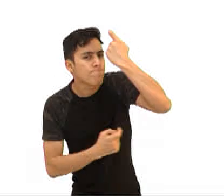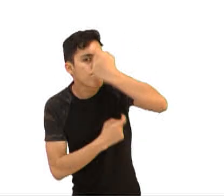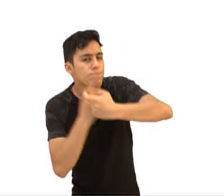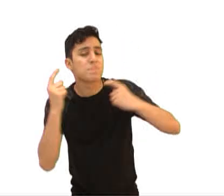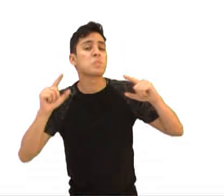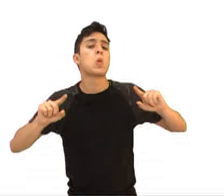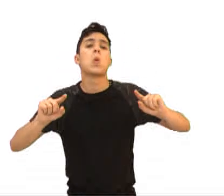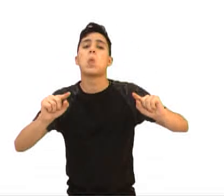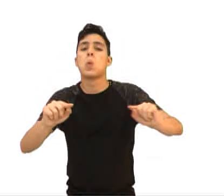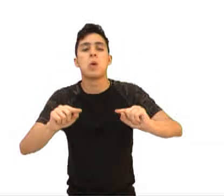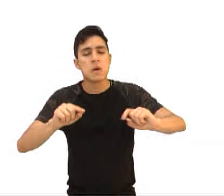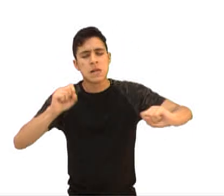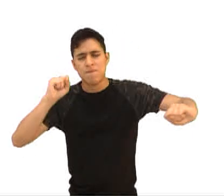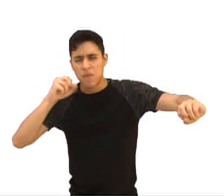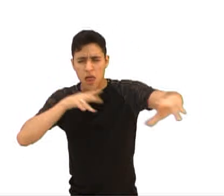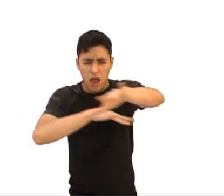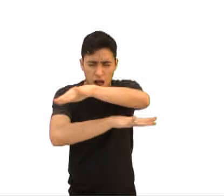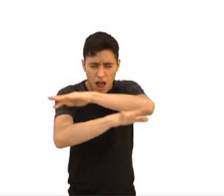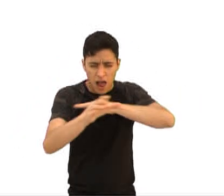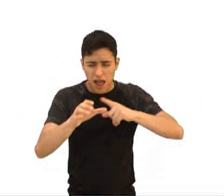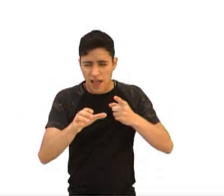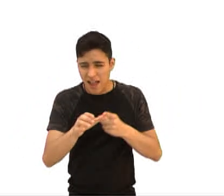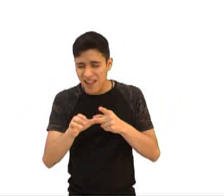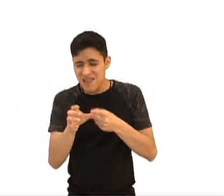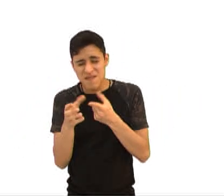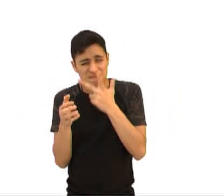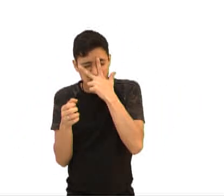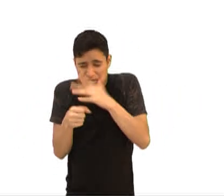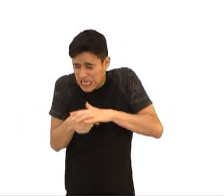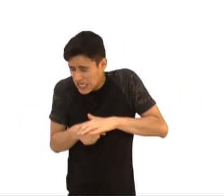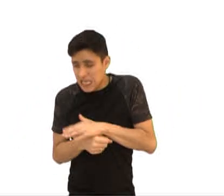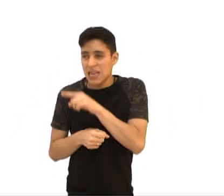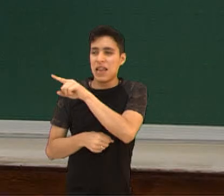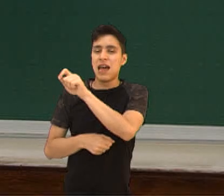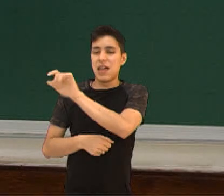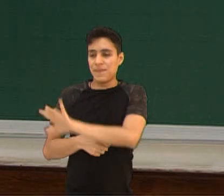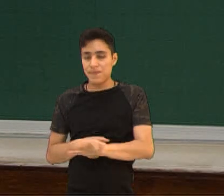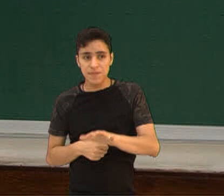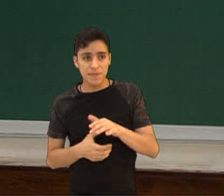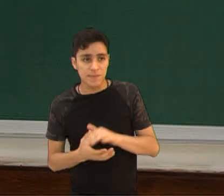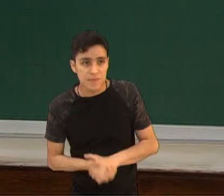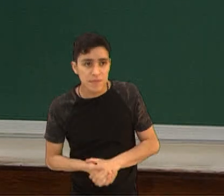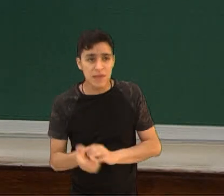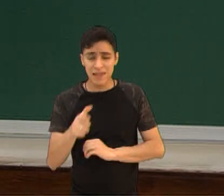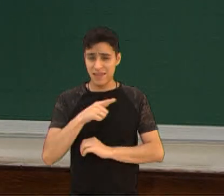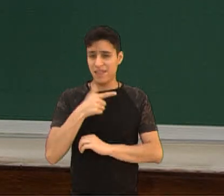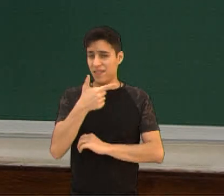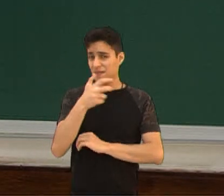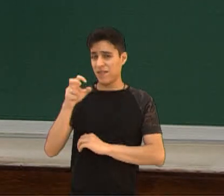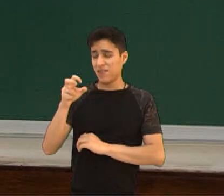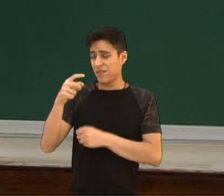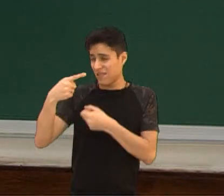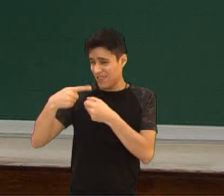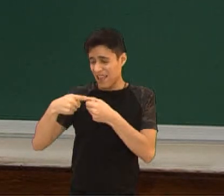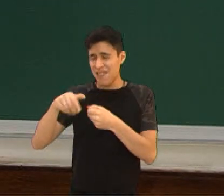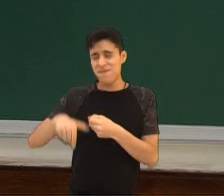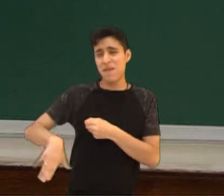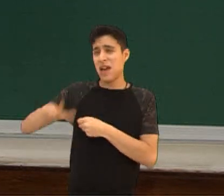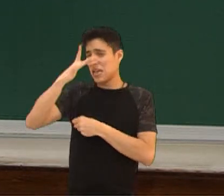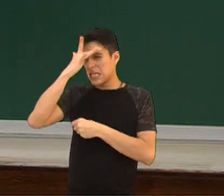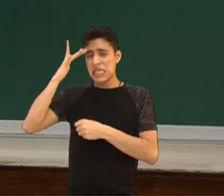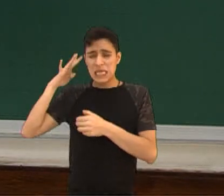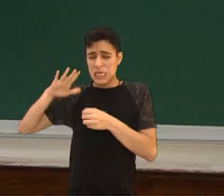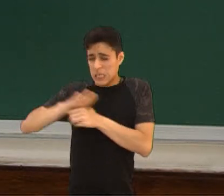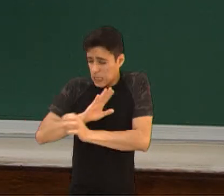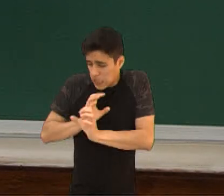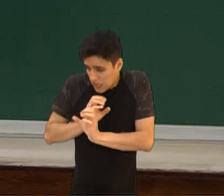A grande densidade demográfica em algumas cidades asiáticas. Temos 25 cidades que são mais populosas no mundo, certo?